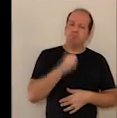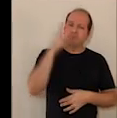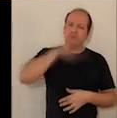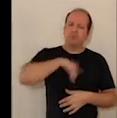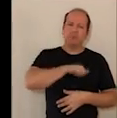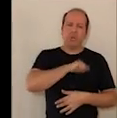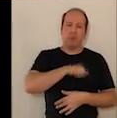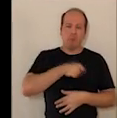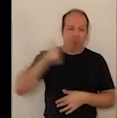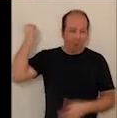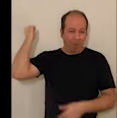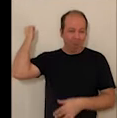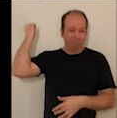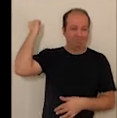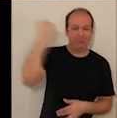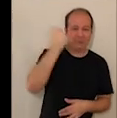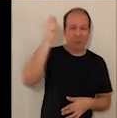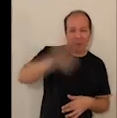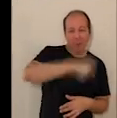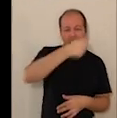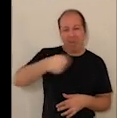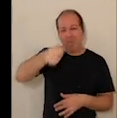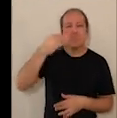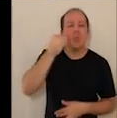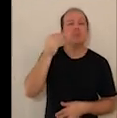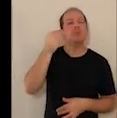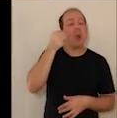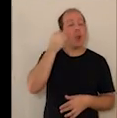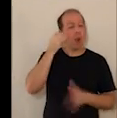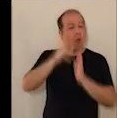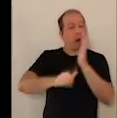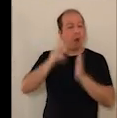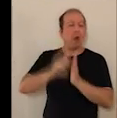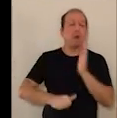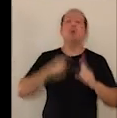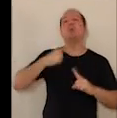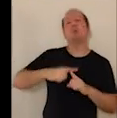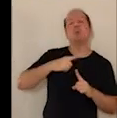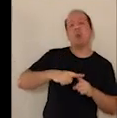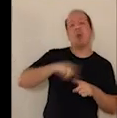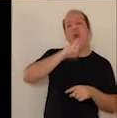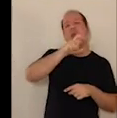enfiar minha espada nas suas costelas se eu descobrir que você está tentando me passar a perna para me arrancar 500 sequins.